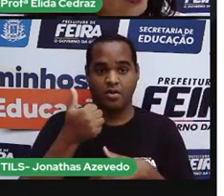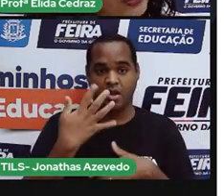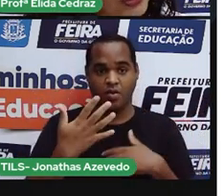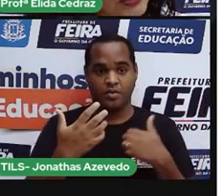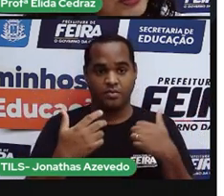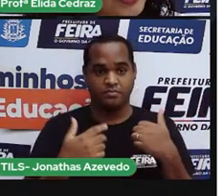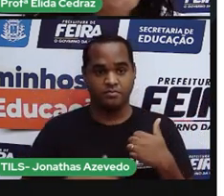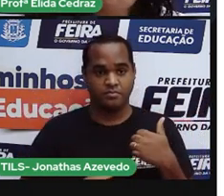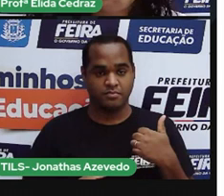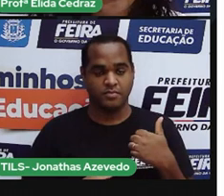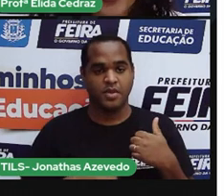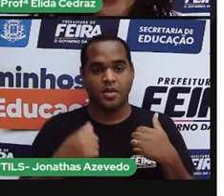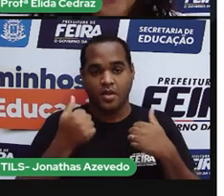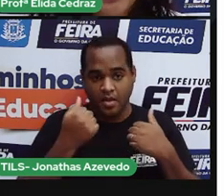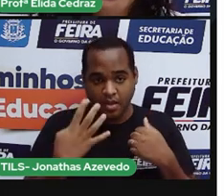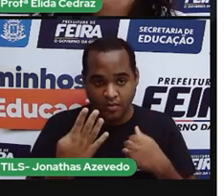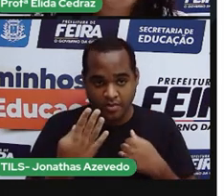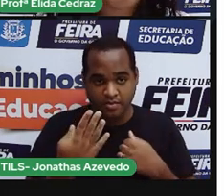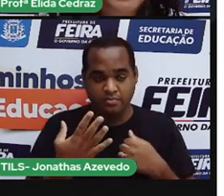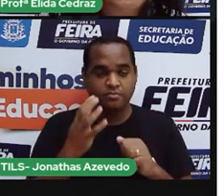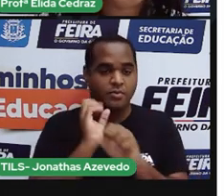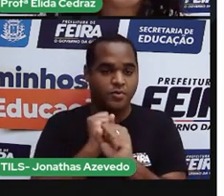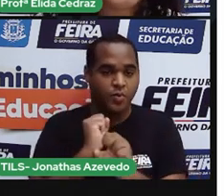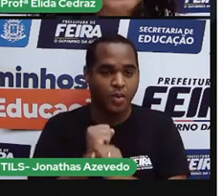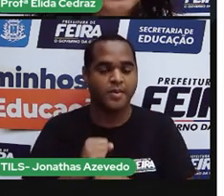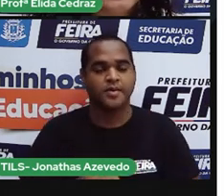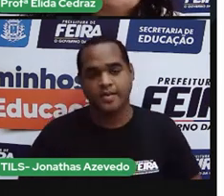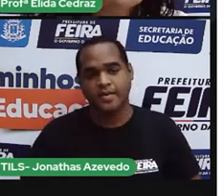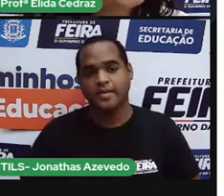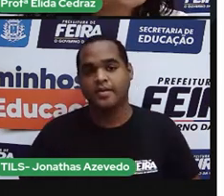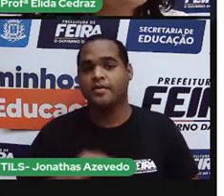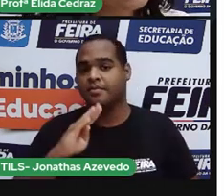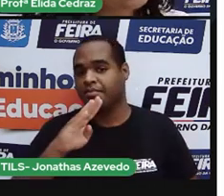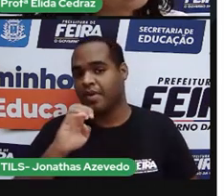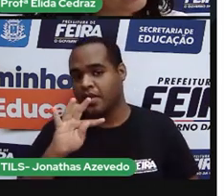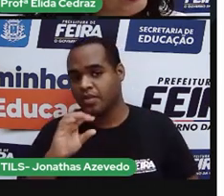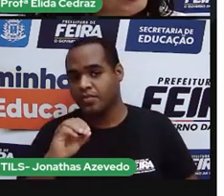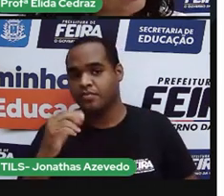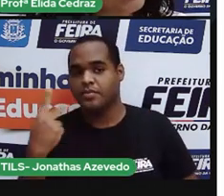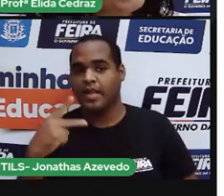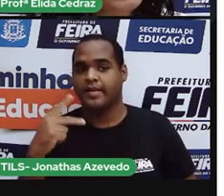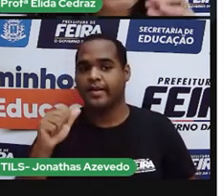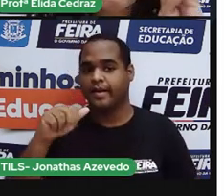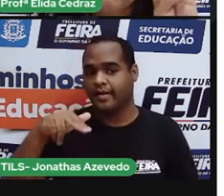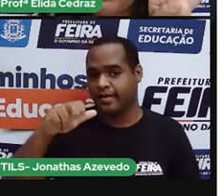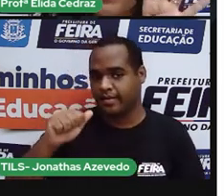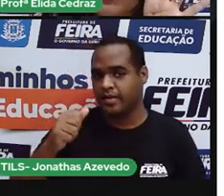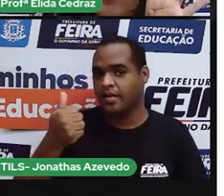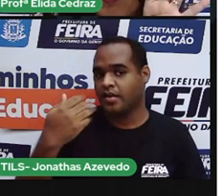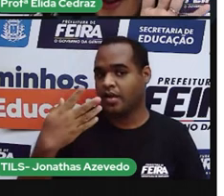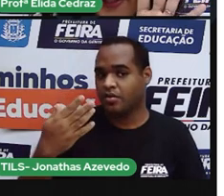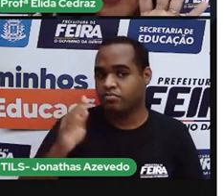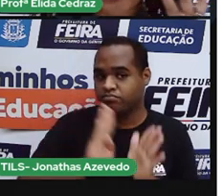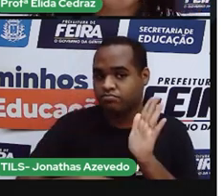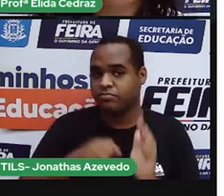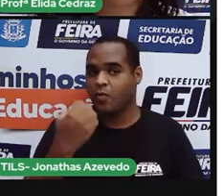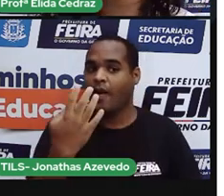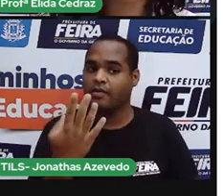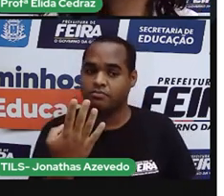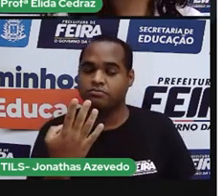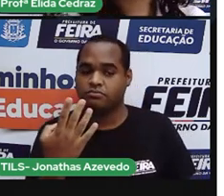14 gudes? Muito bem. Beto e Ana tinham 14 gudes e perderam